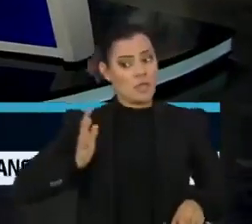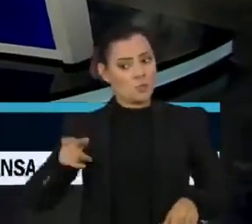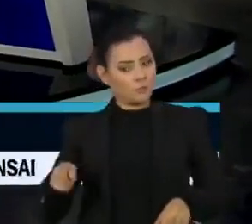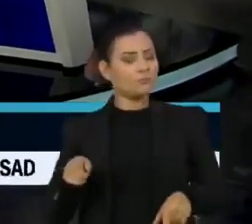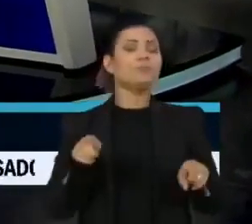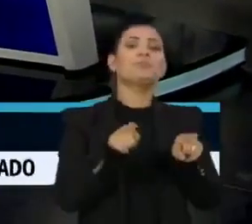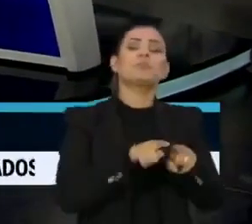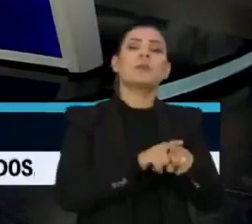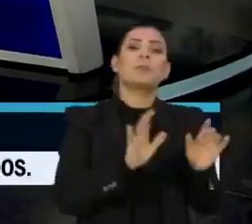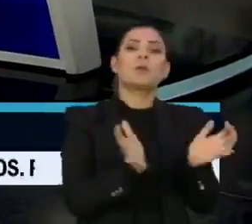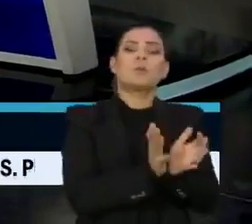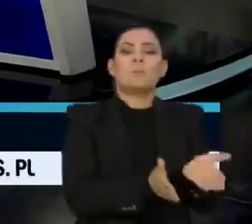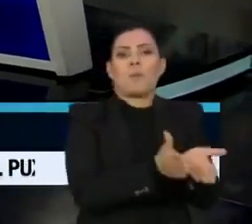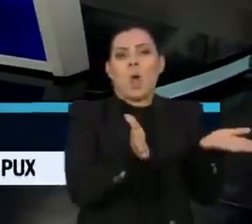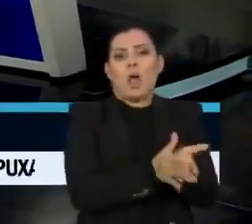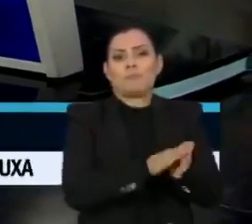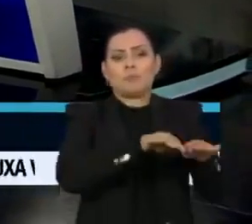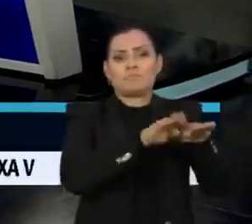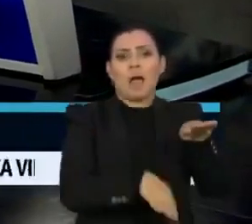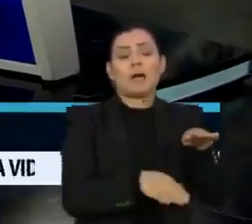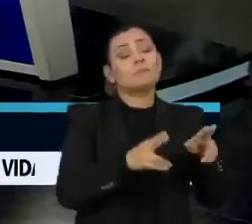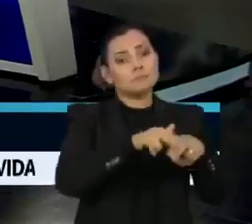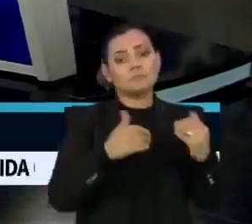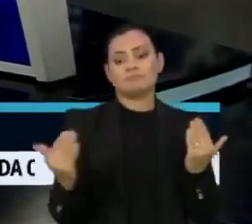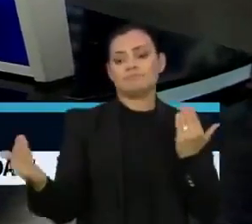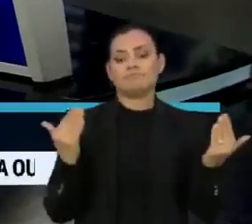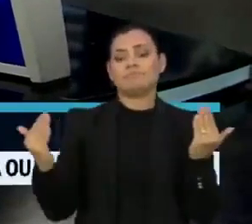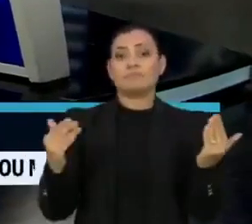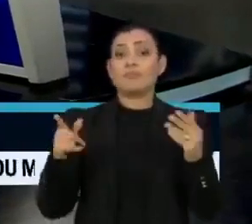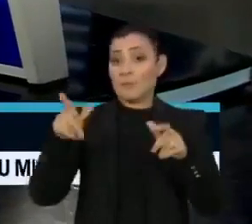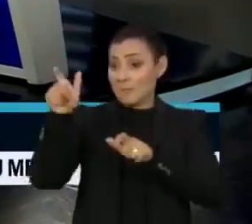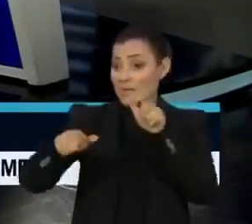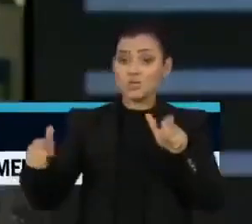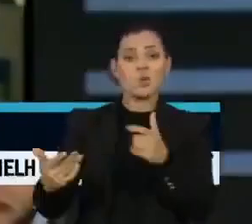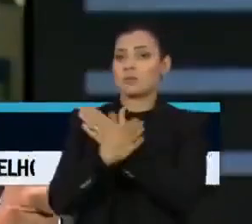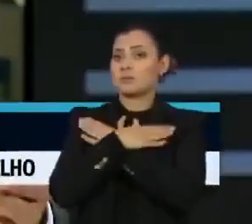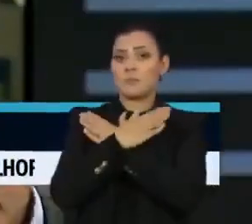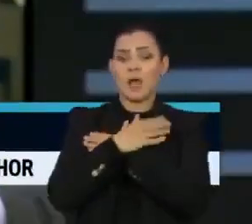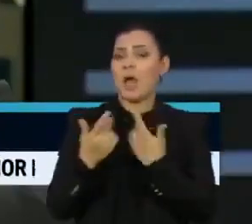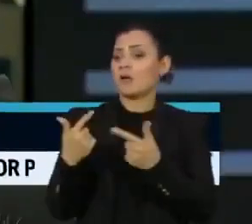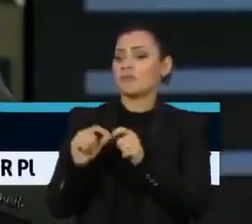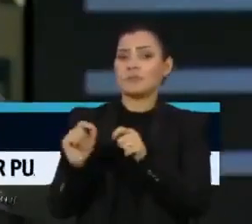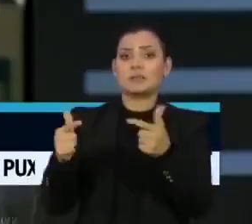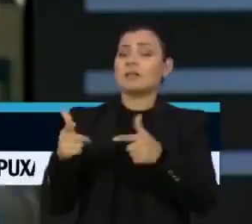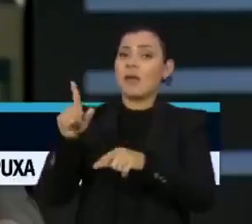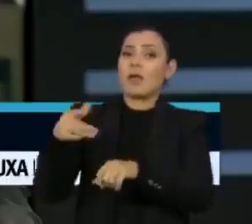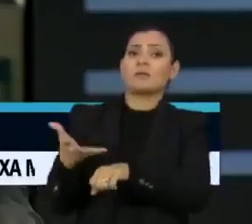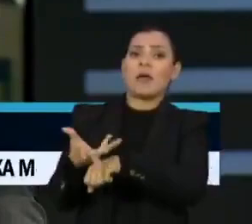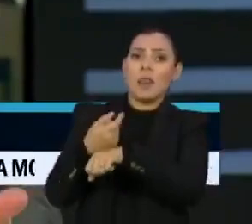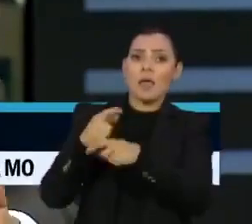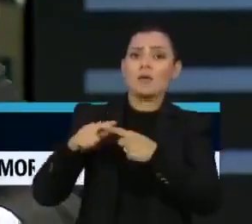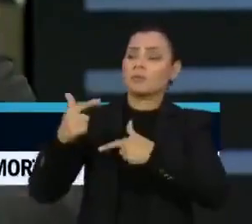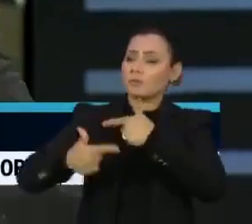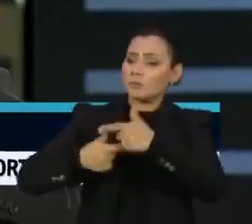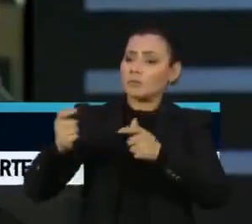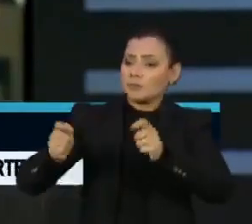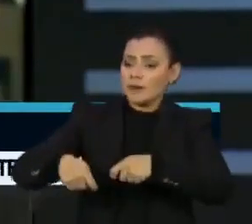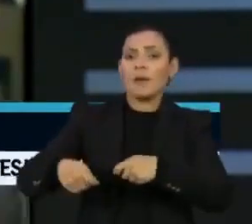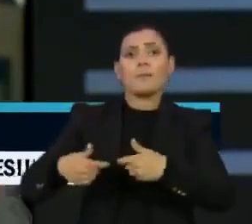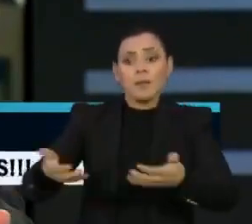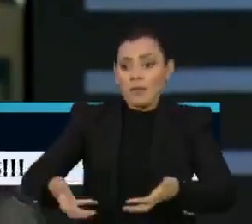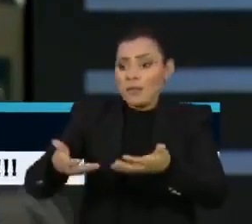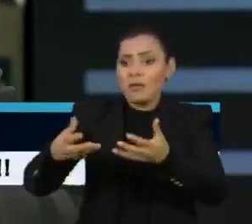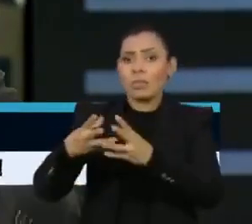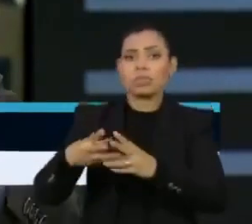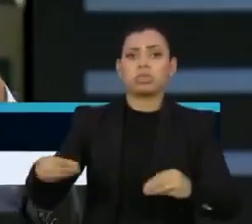Porque não são perdendo uma parte da capacidade econômica do país é esse pessoal que tá desocupado é Talento desperdiçado é capacidade de trabalho